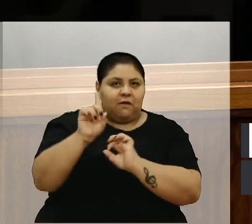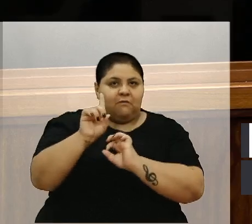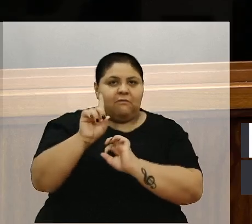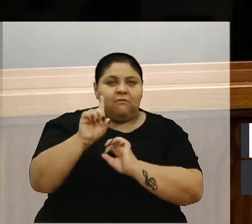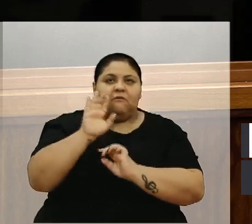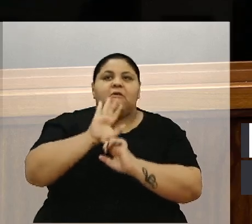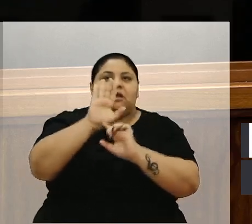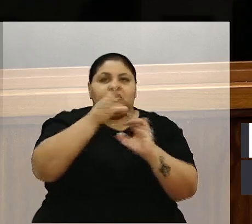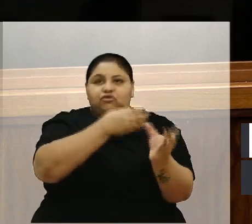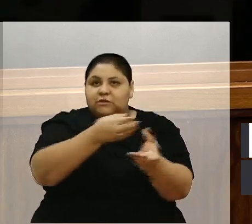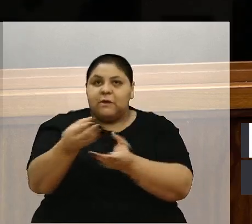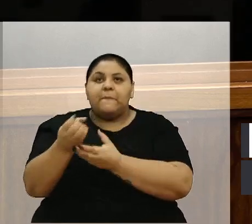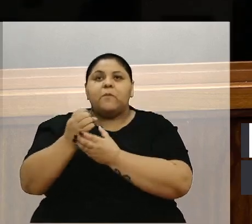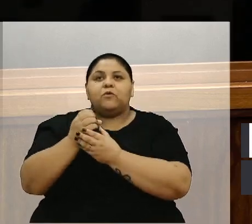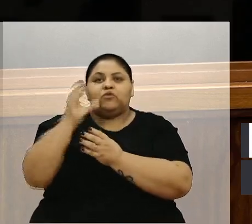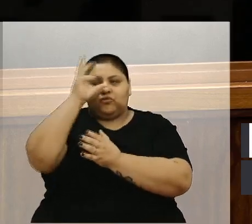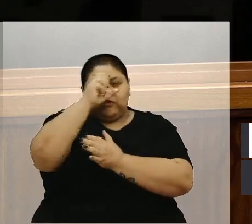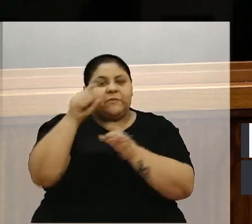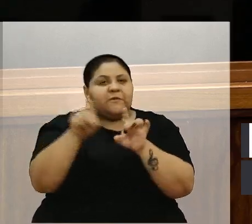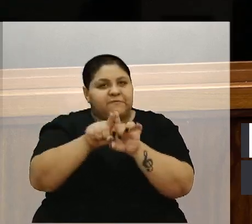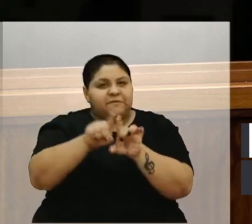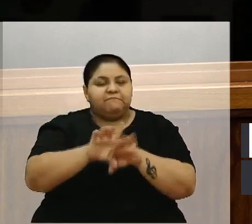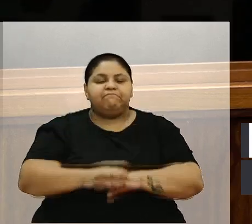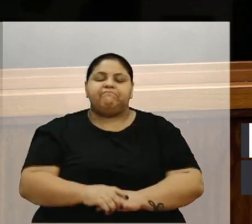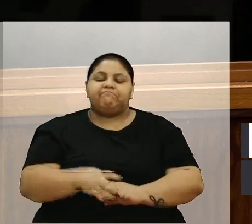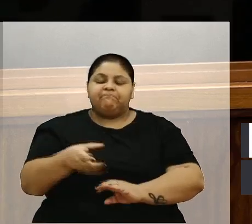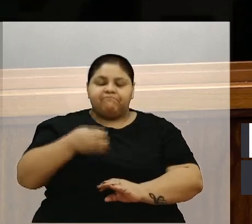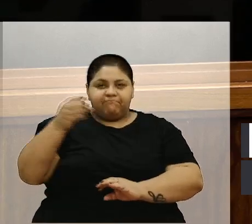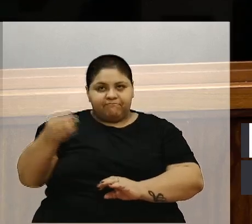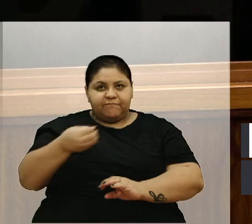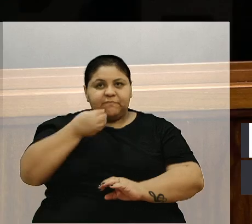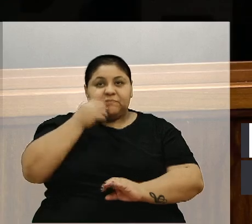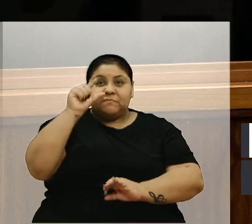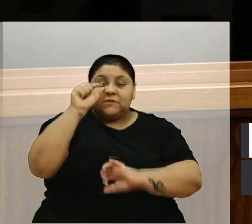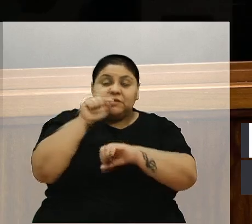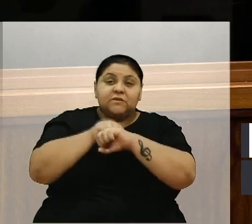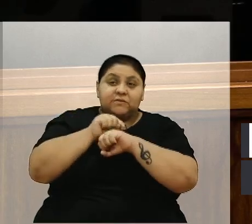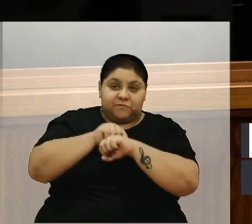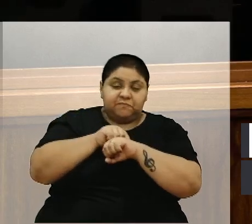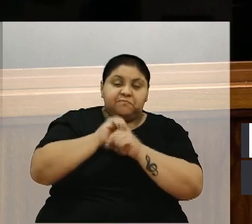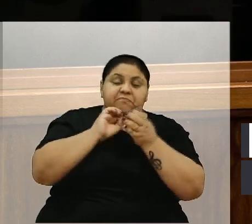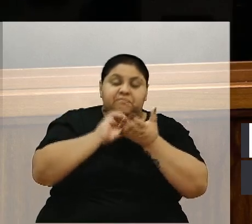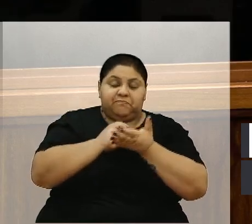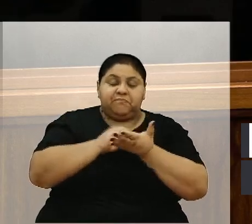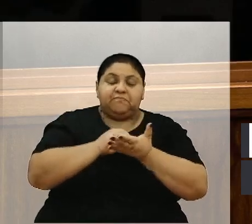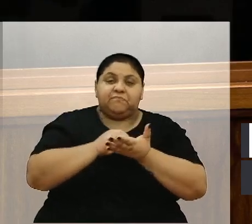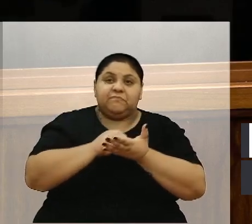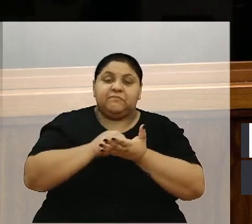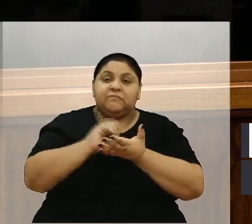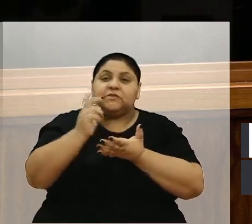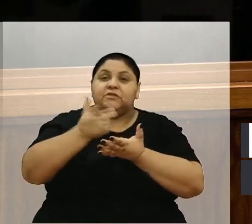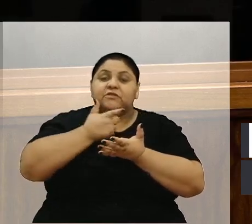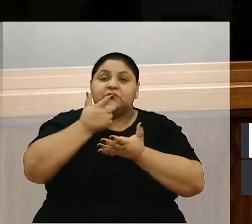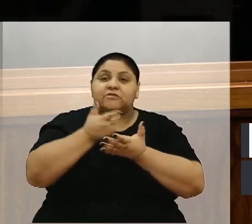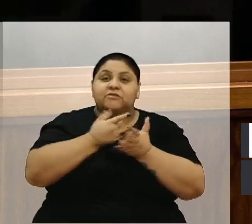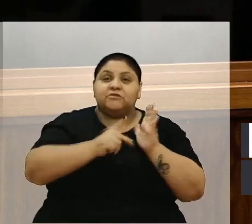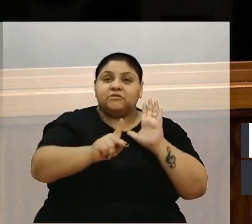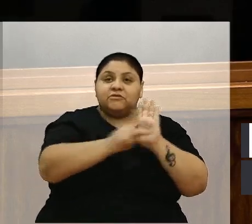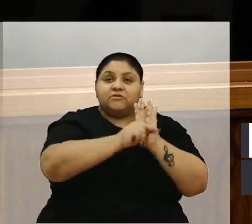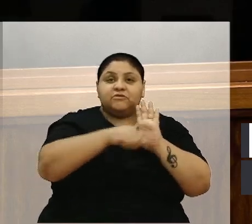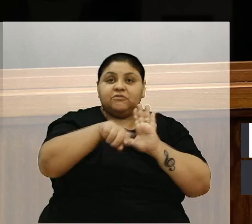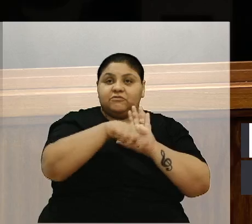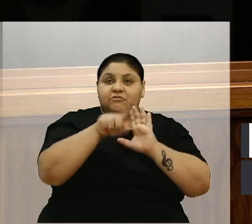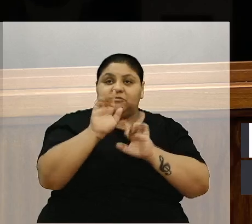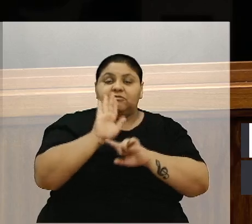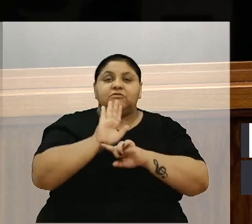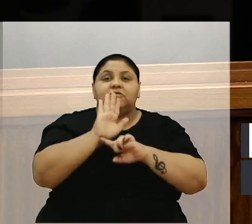no ensino. Quero aproveitar aqui nesses poucos minutos que faltam para falar do projeto que a gente